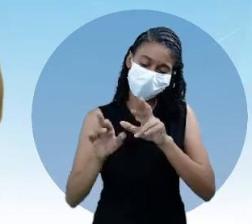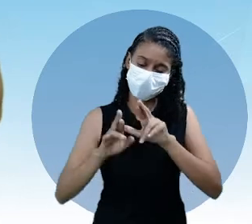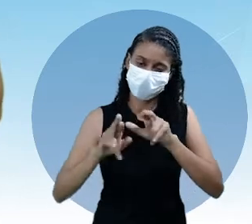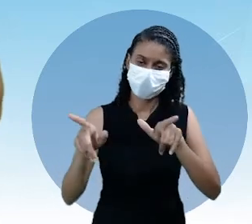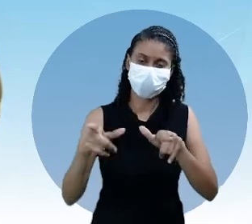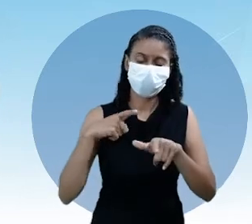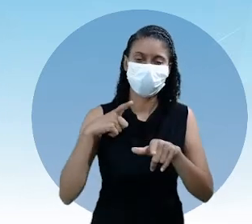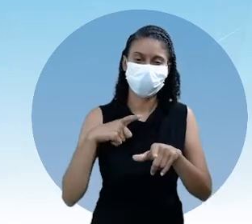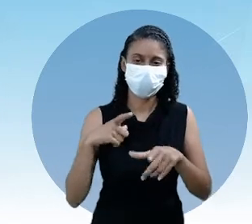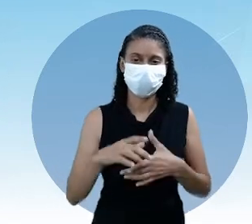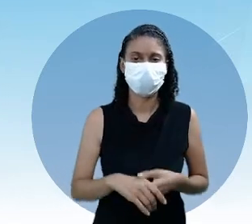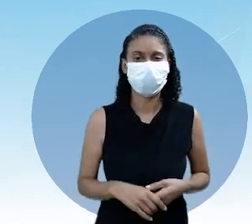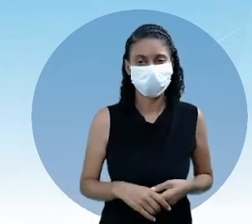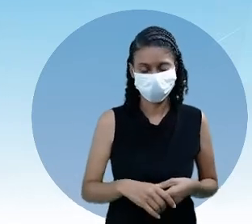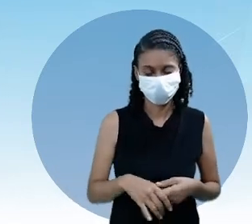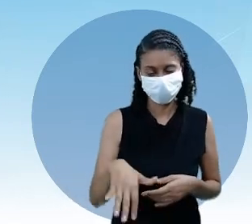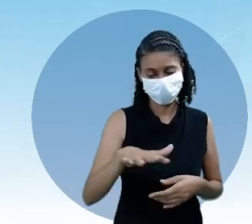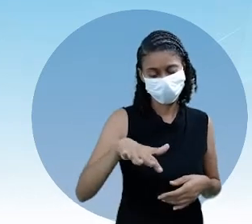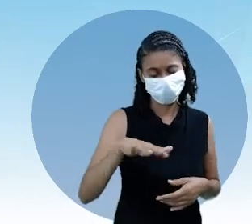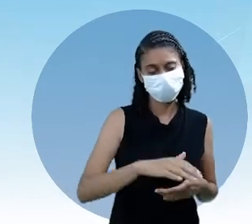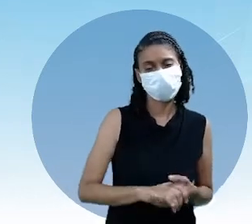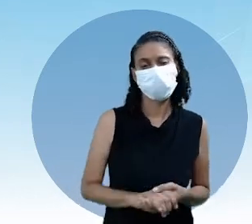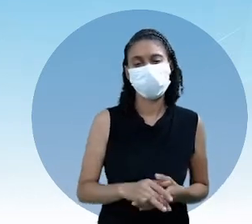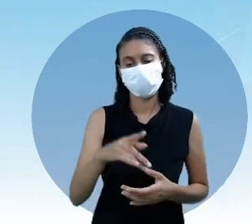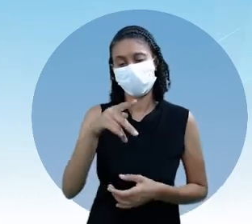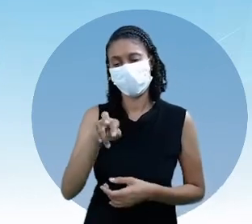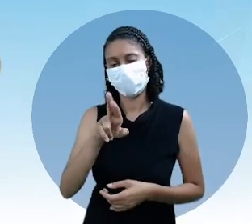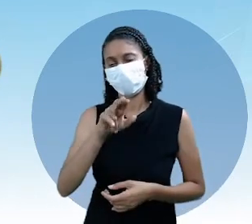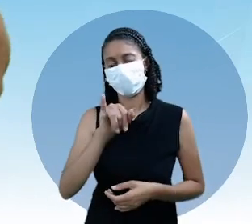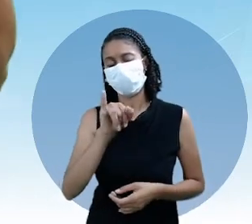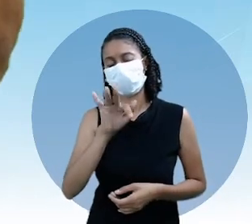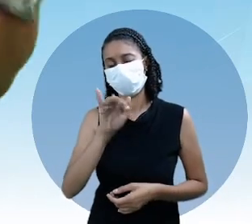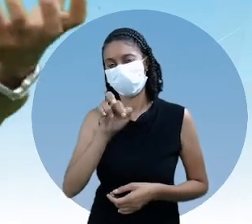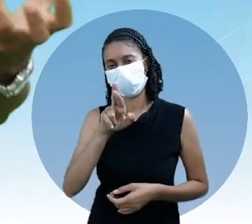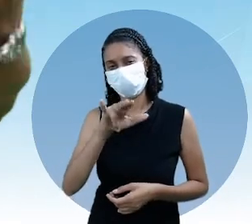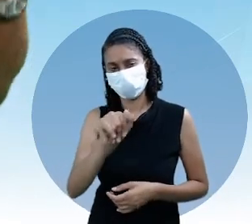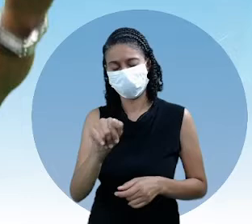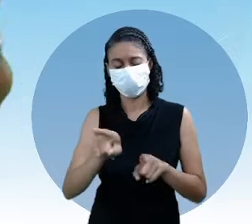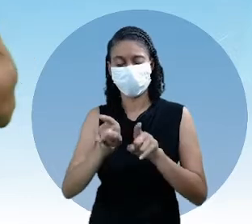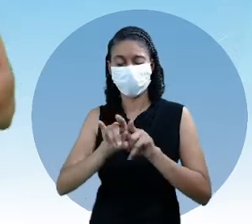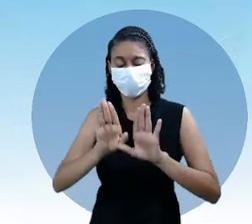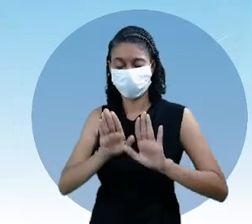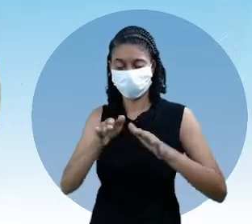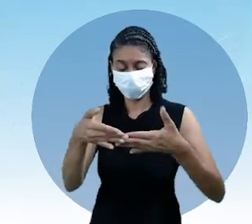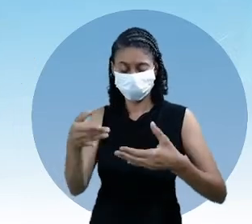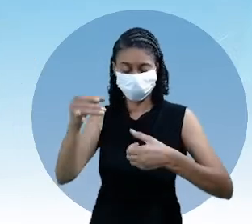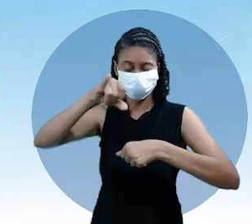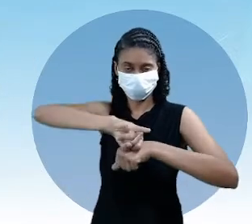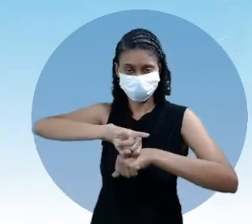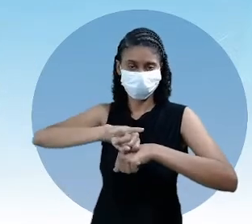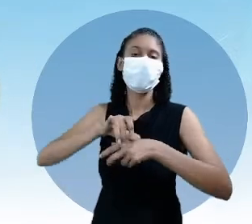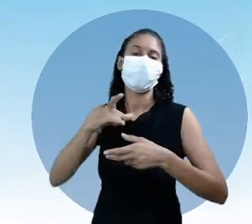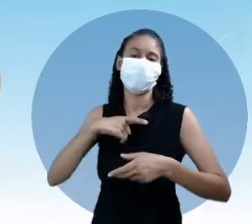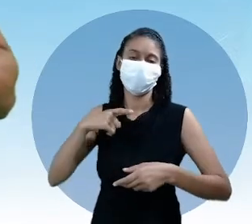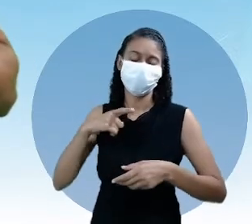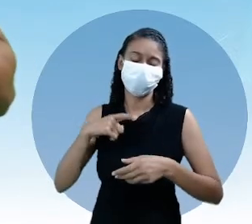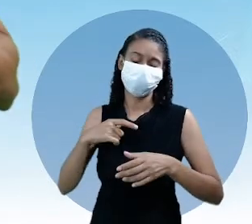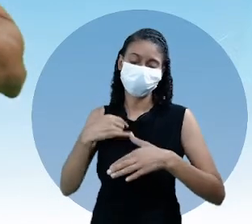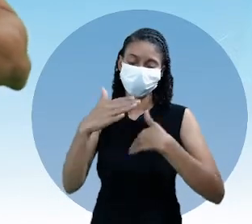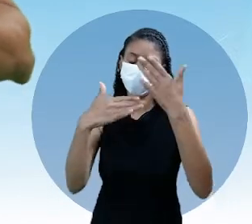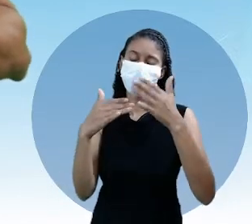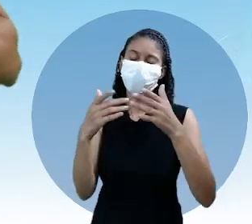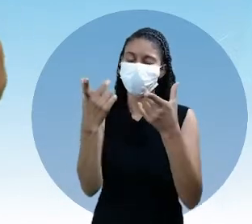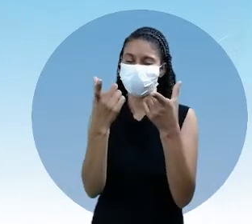desigualdades existentes, né, entre essa região periférica e as regiões centrais do desenvolvimento capitalista, certo?